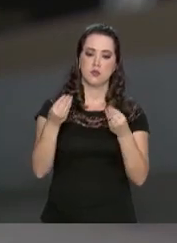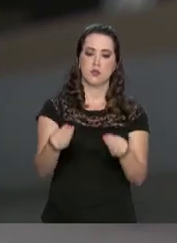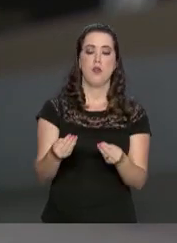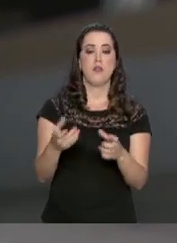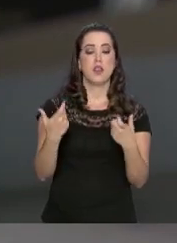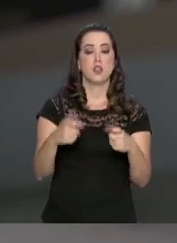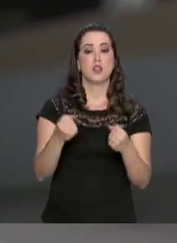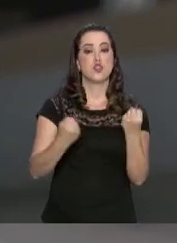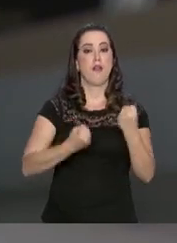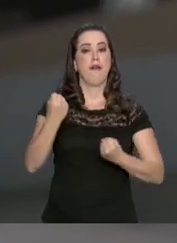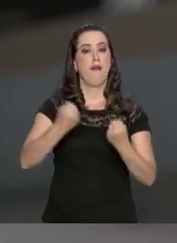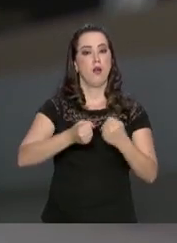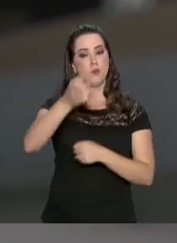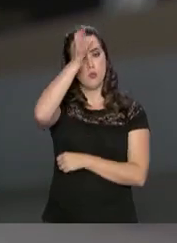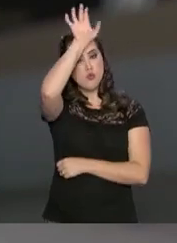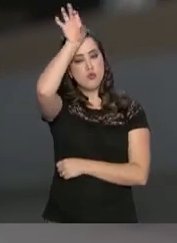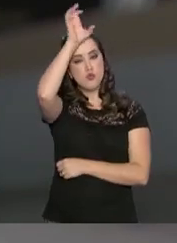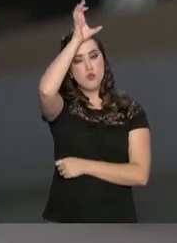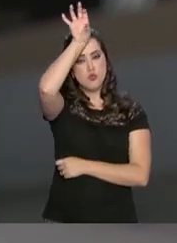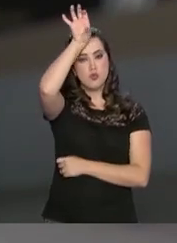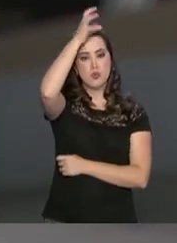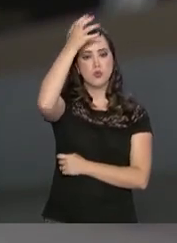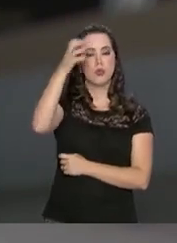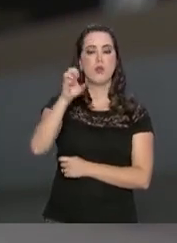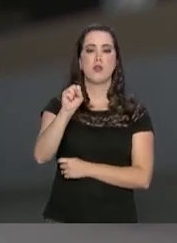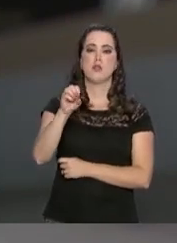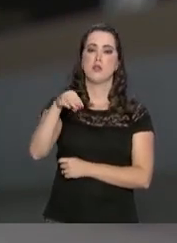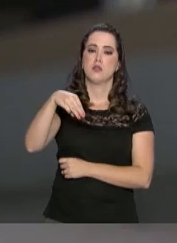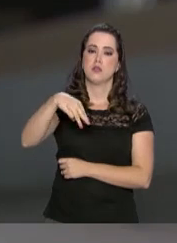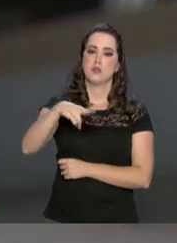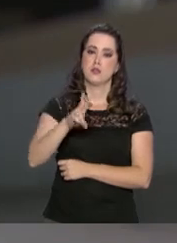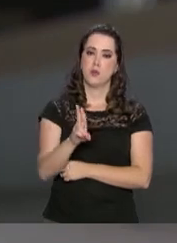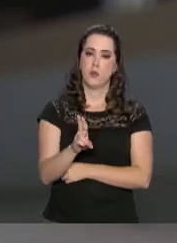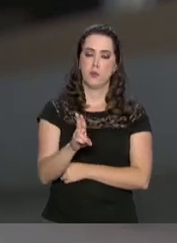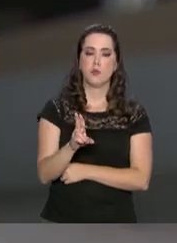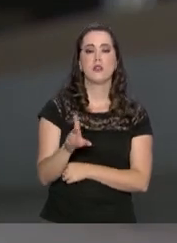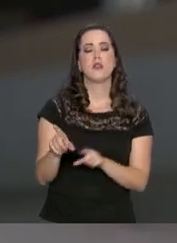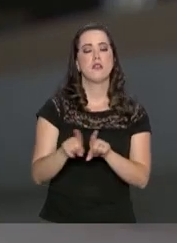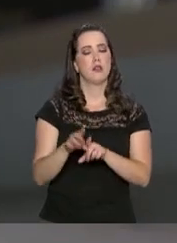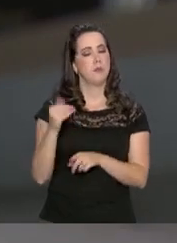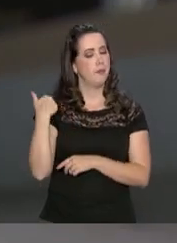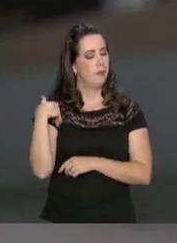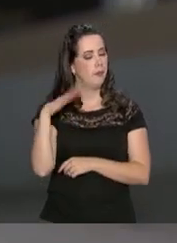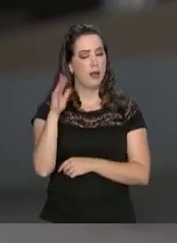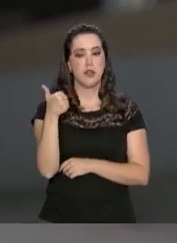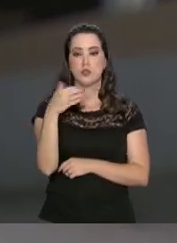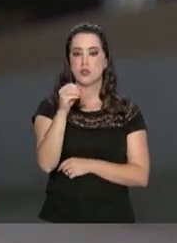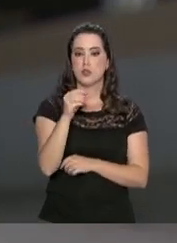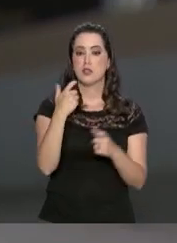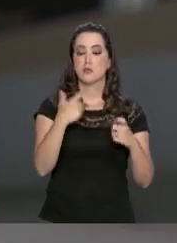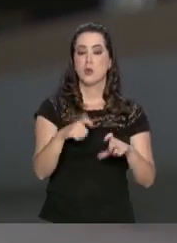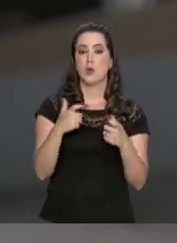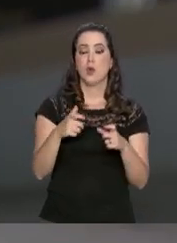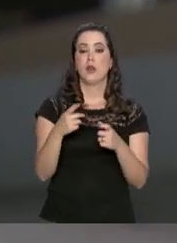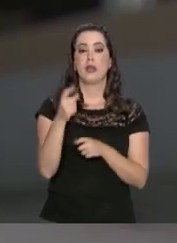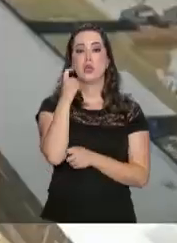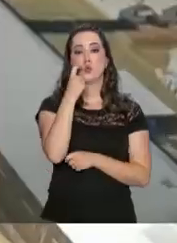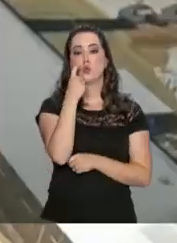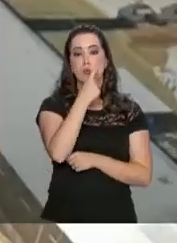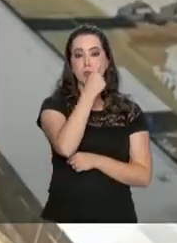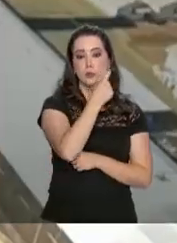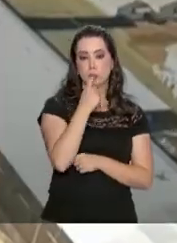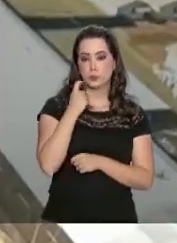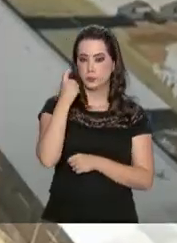ambulâncias do serviço de atendimento móvel de urgência o samu e de mais de 10.000 gabinetes odontológicos